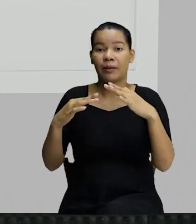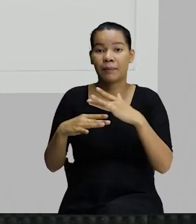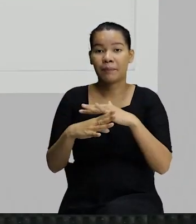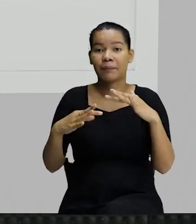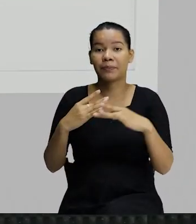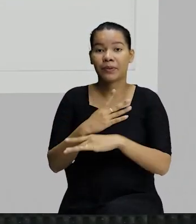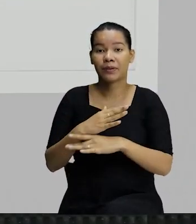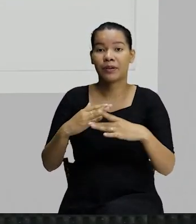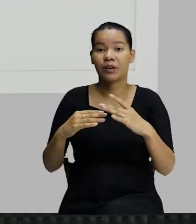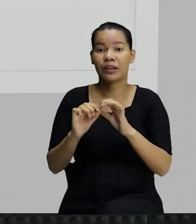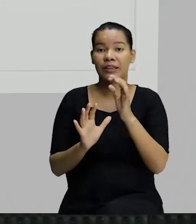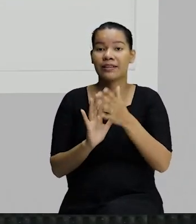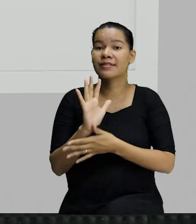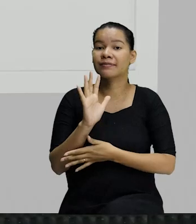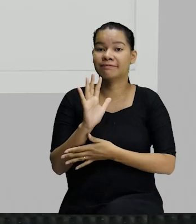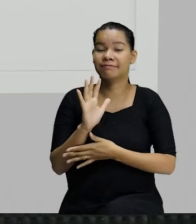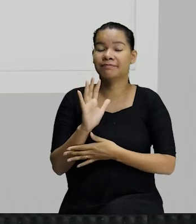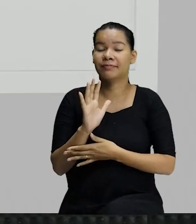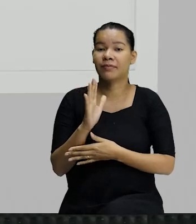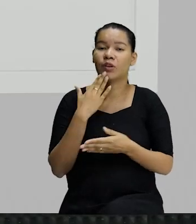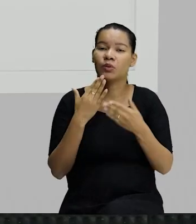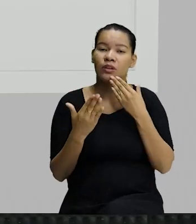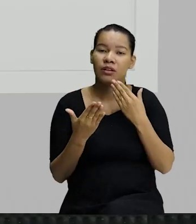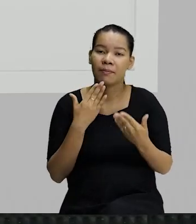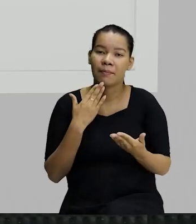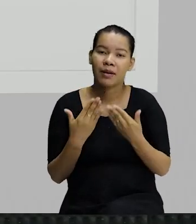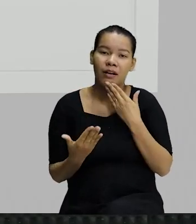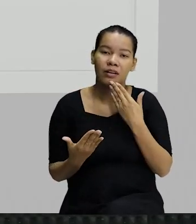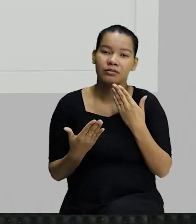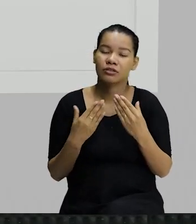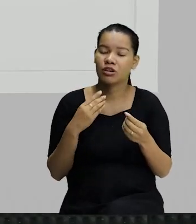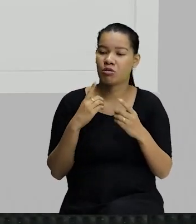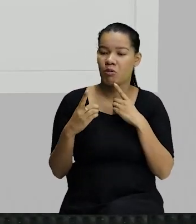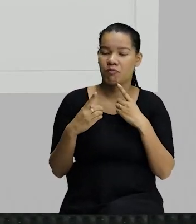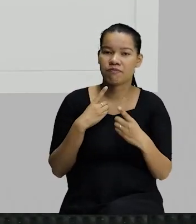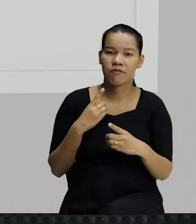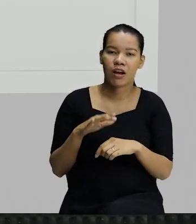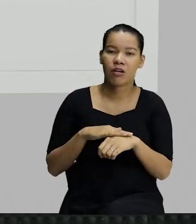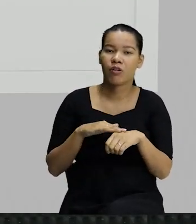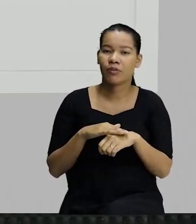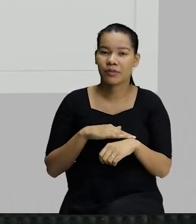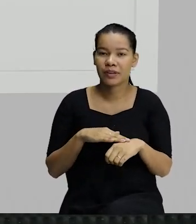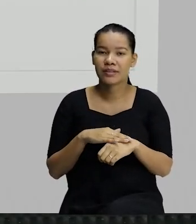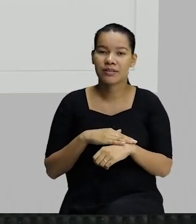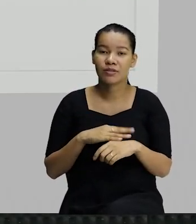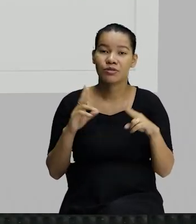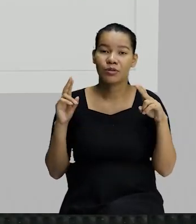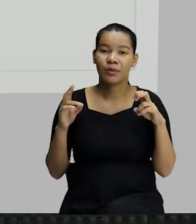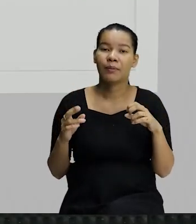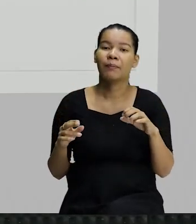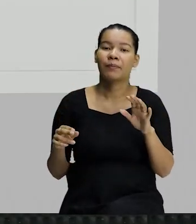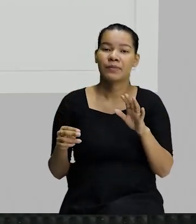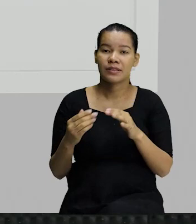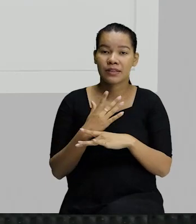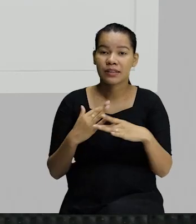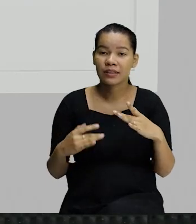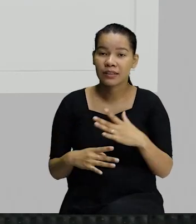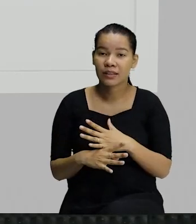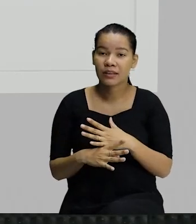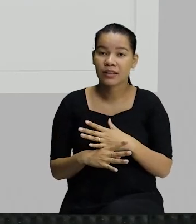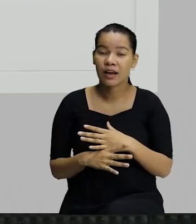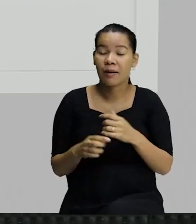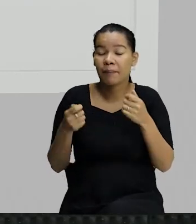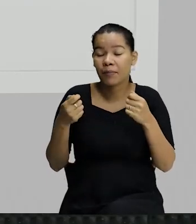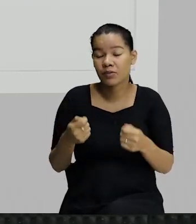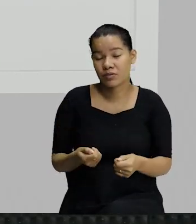construção da polis, o debate caloroso sobre a polis, a possibilidade de você ter uma